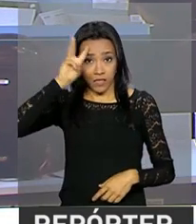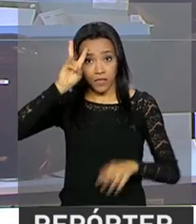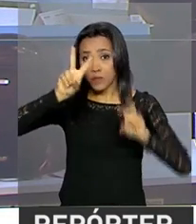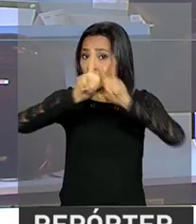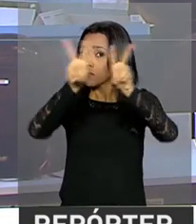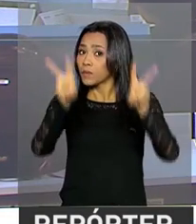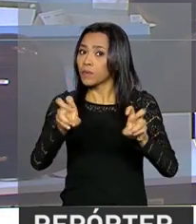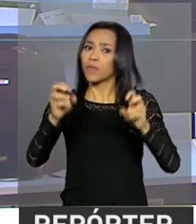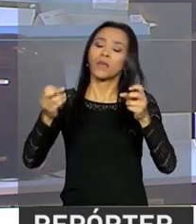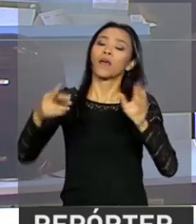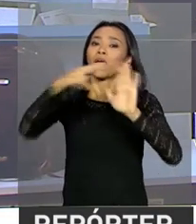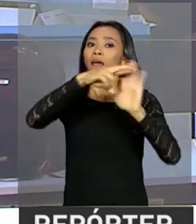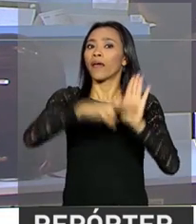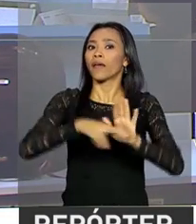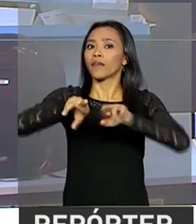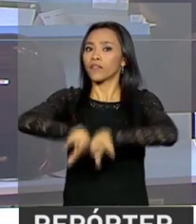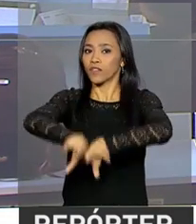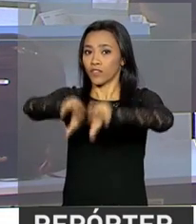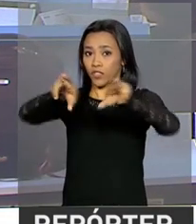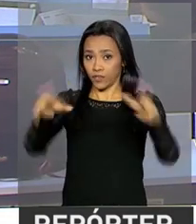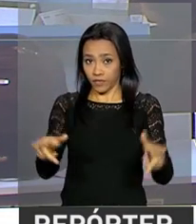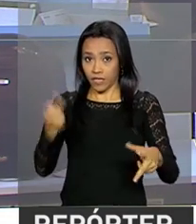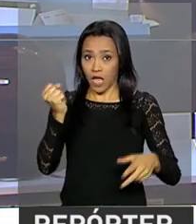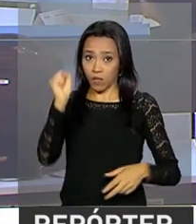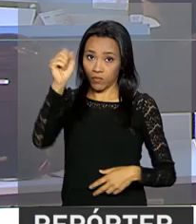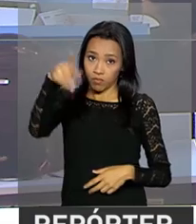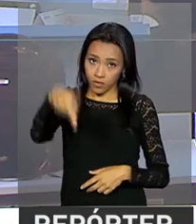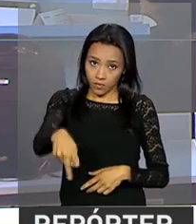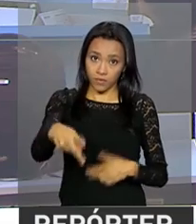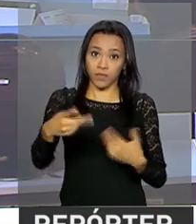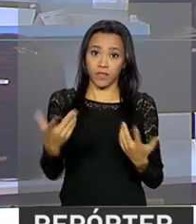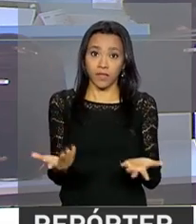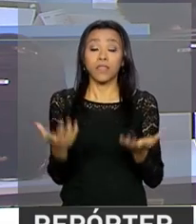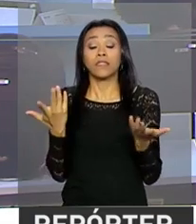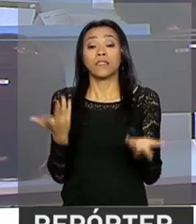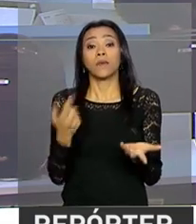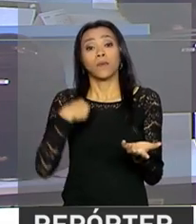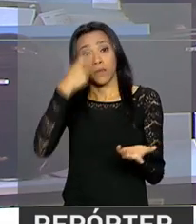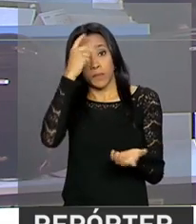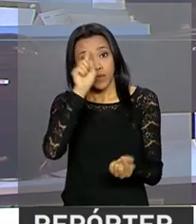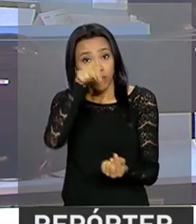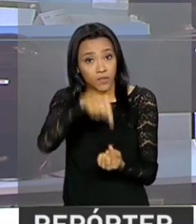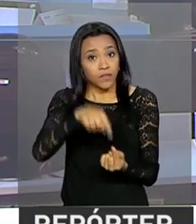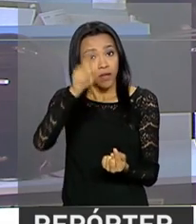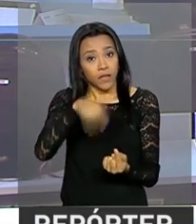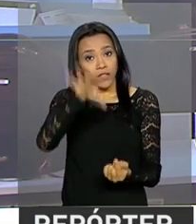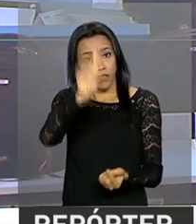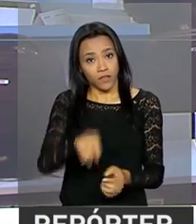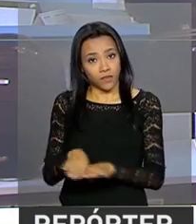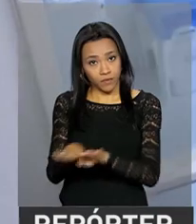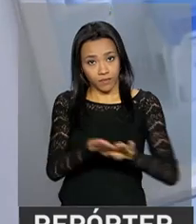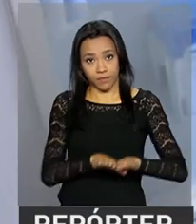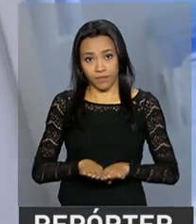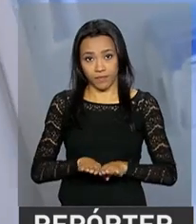sobre critérios diferenciados para a aposentadoria. A ideia é tornar os direitos iguais.